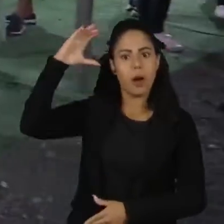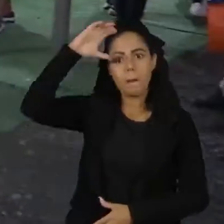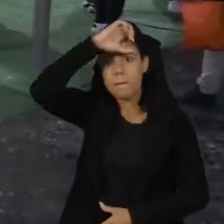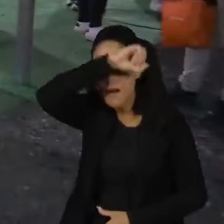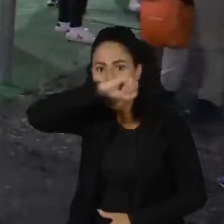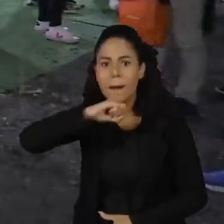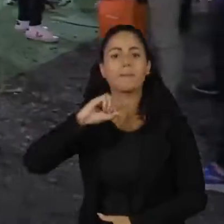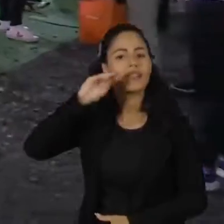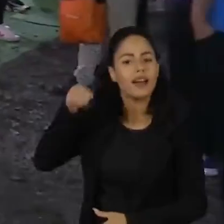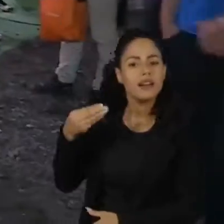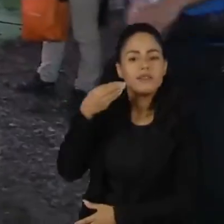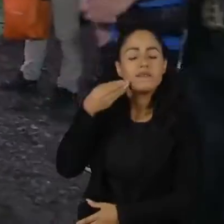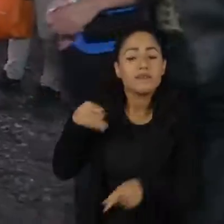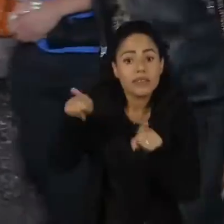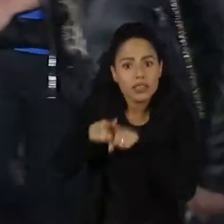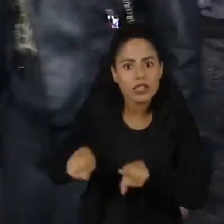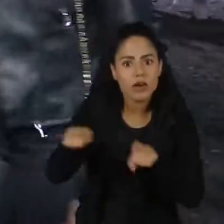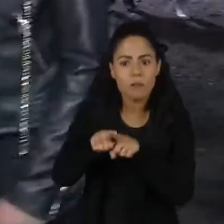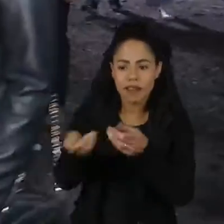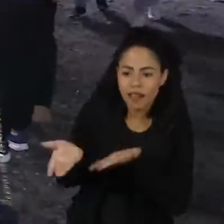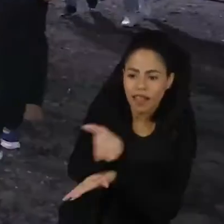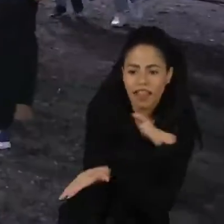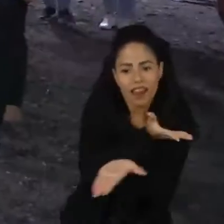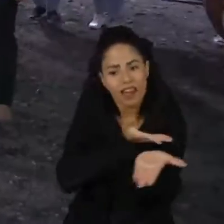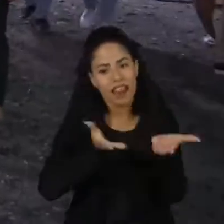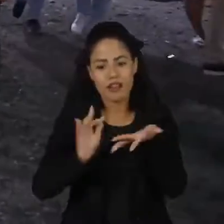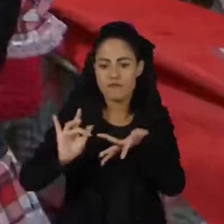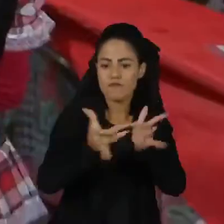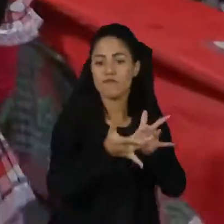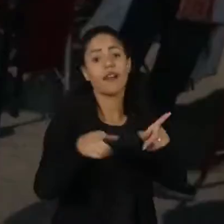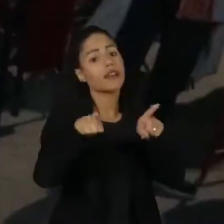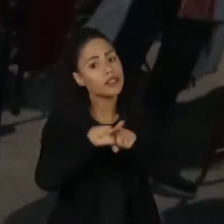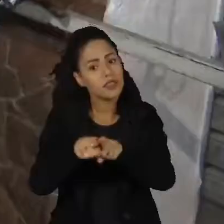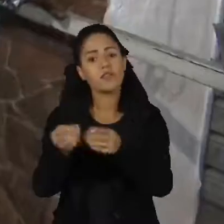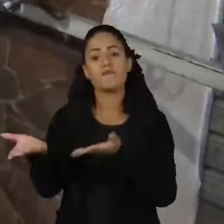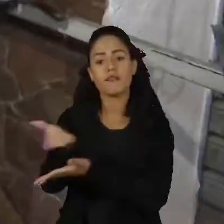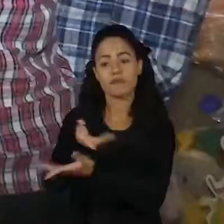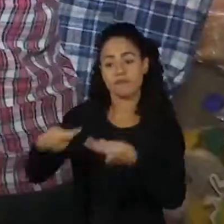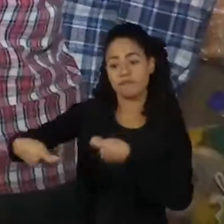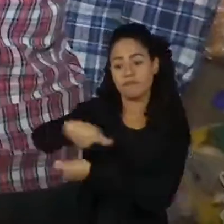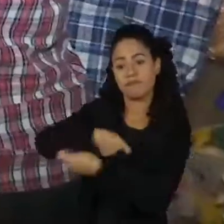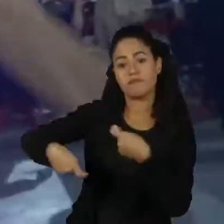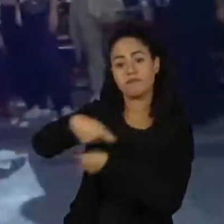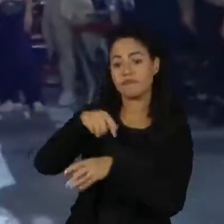traz experiência, ela traz união e ela traz economia também.